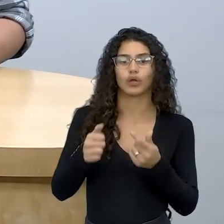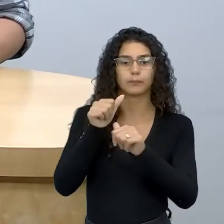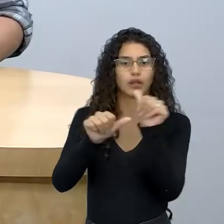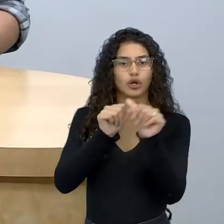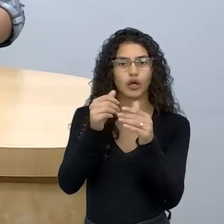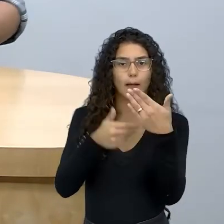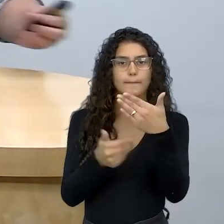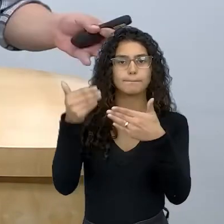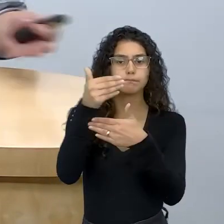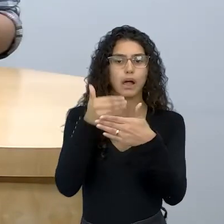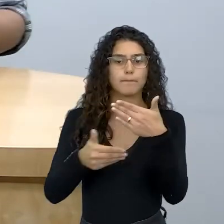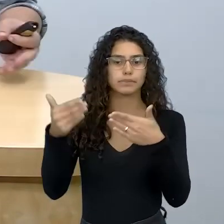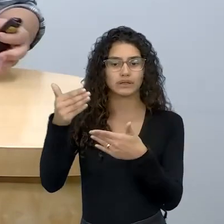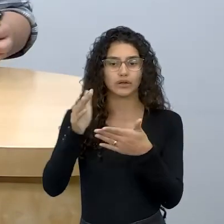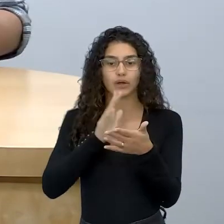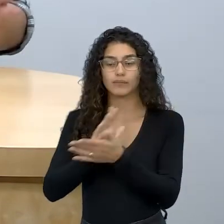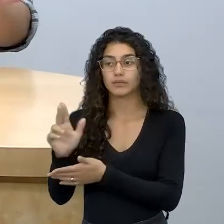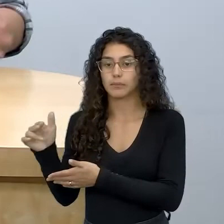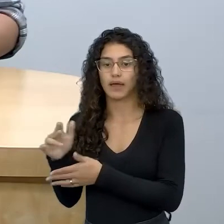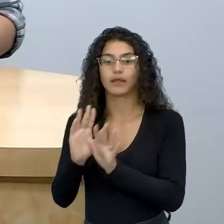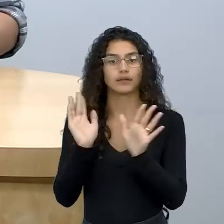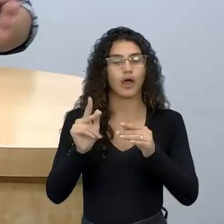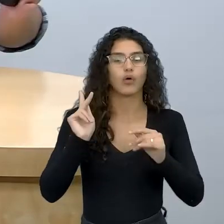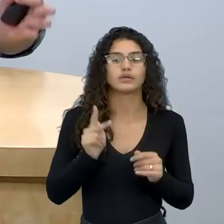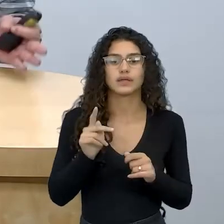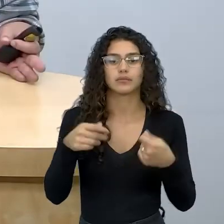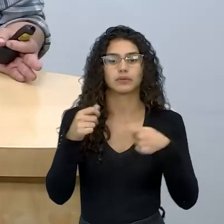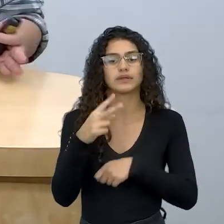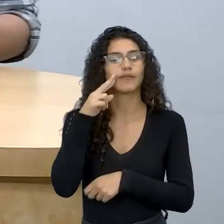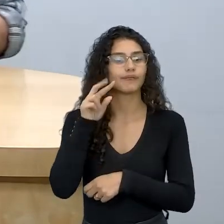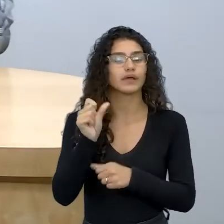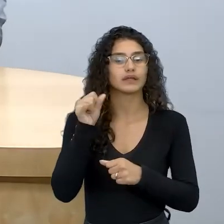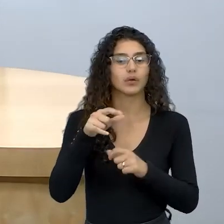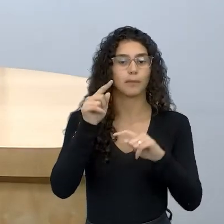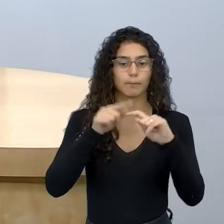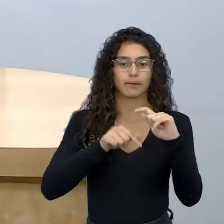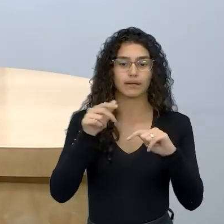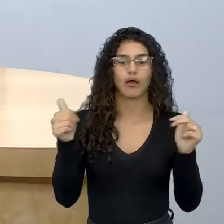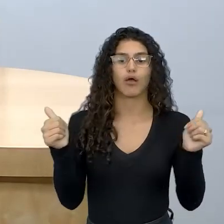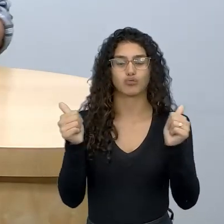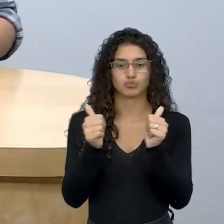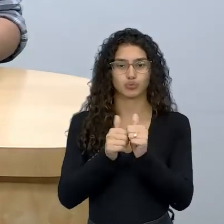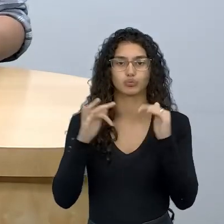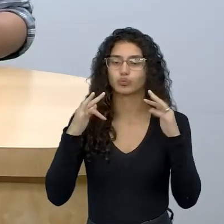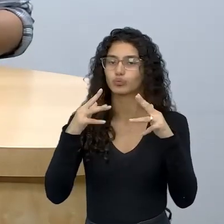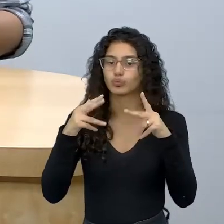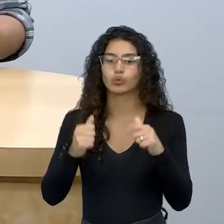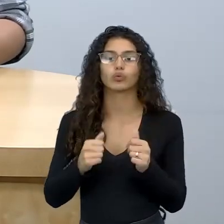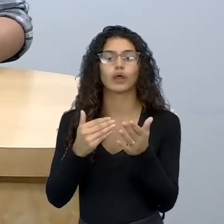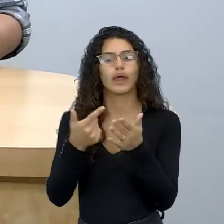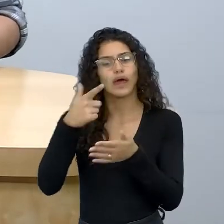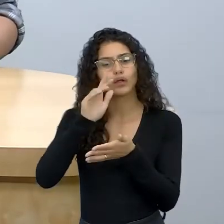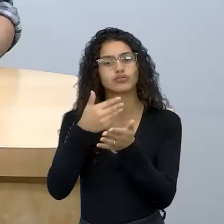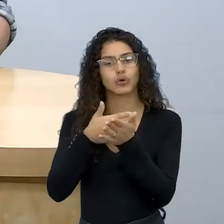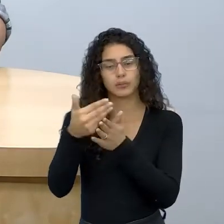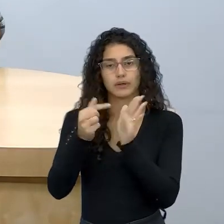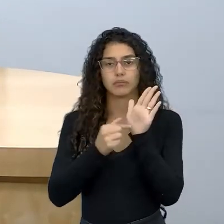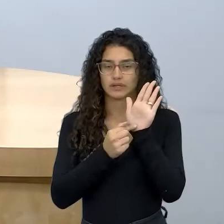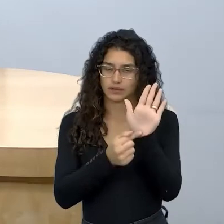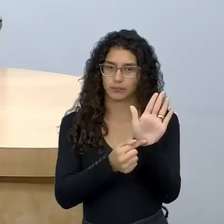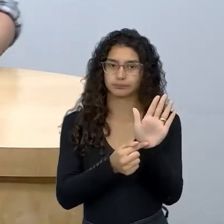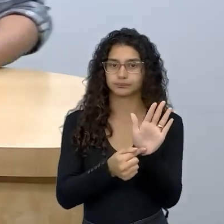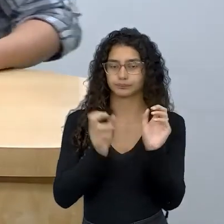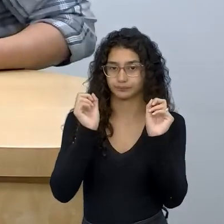a tela? E sai correndo por aí. Não, sempre verifique o material antes de começar a